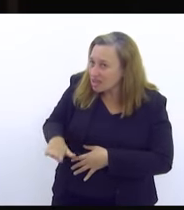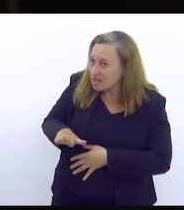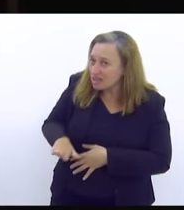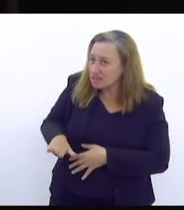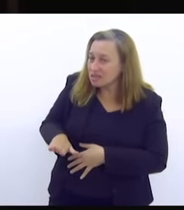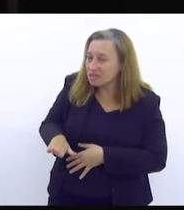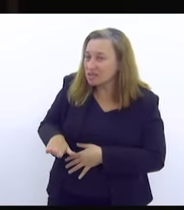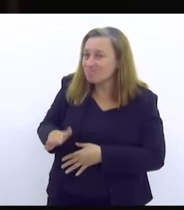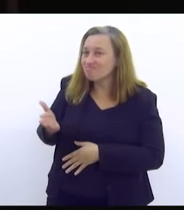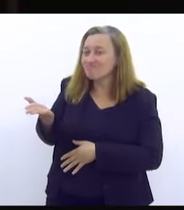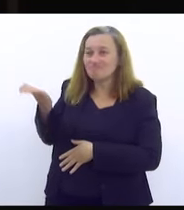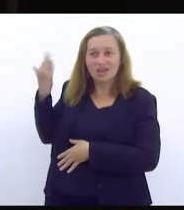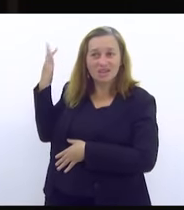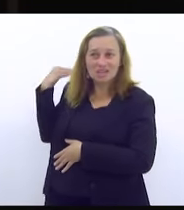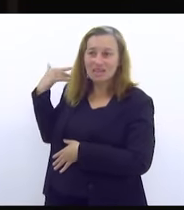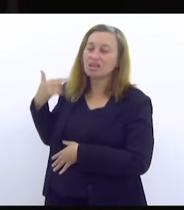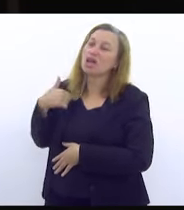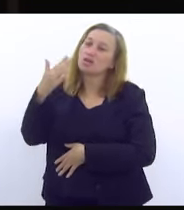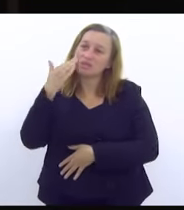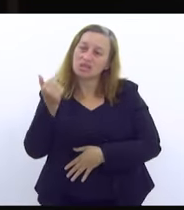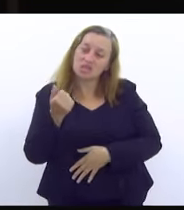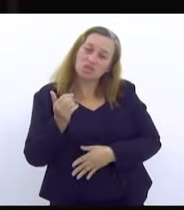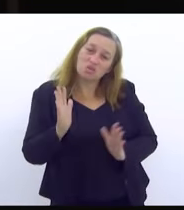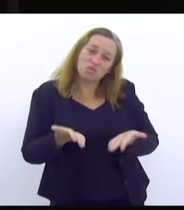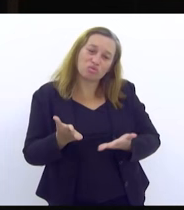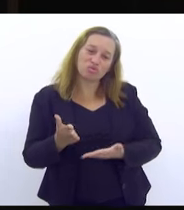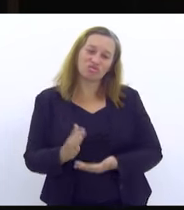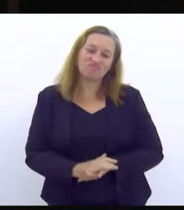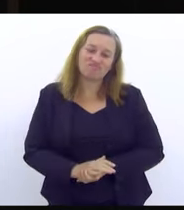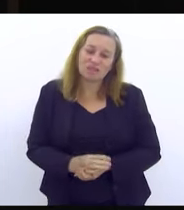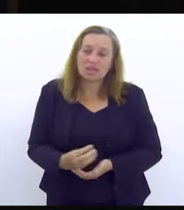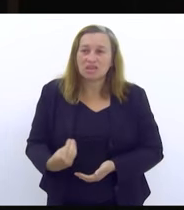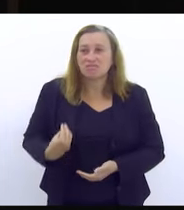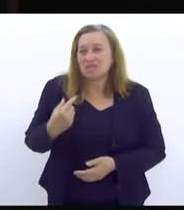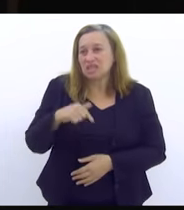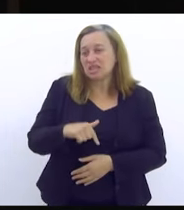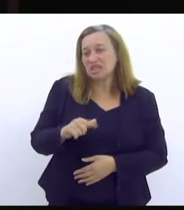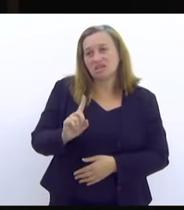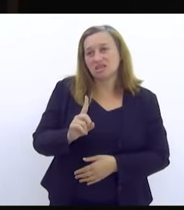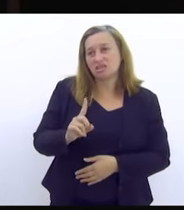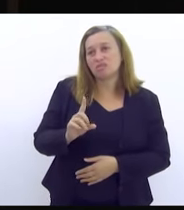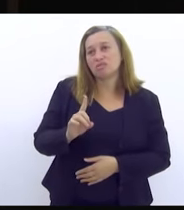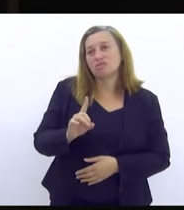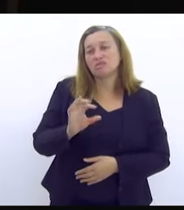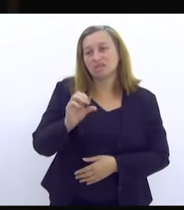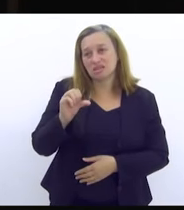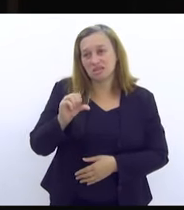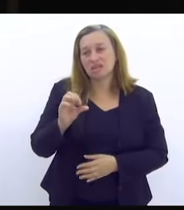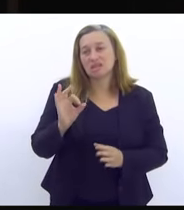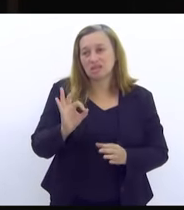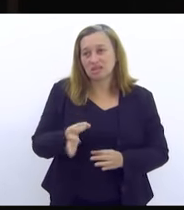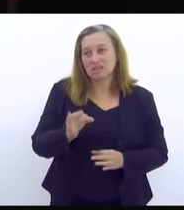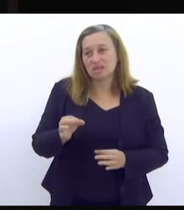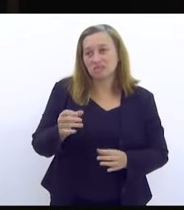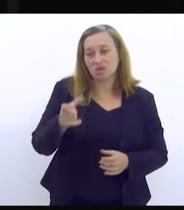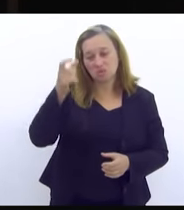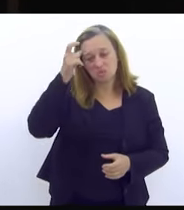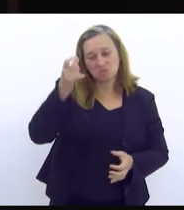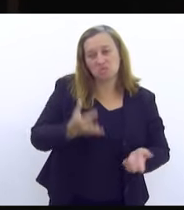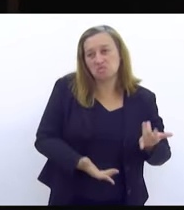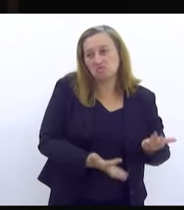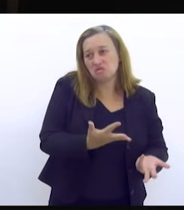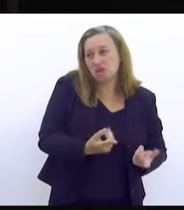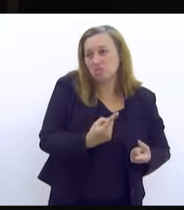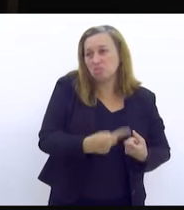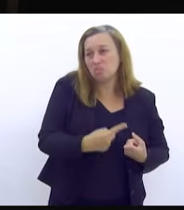infância, eu sei que hoje talvez eu nem estaria aqui e estaria certamente no inferno, né? Porque